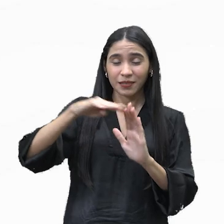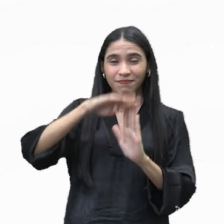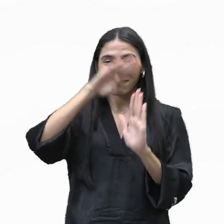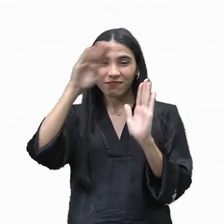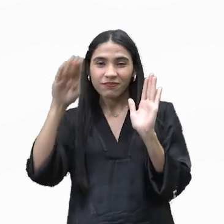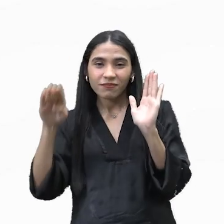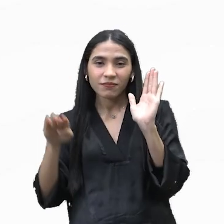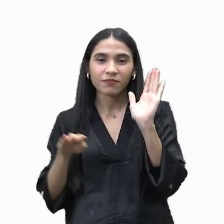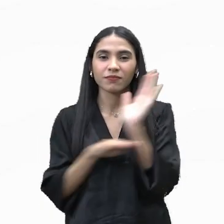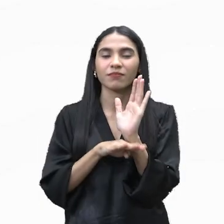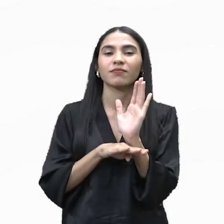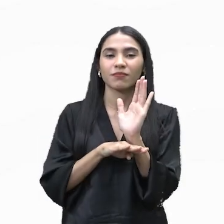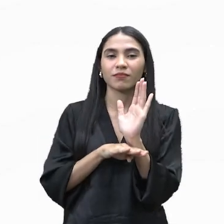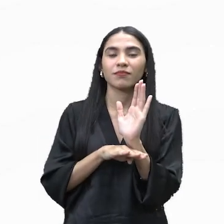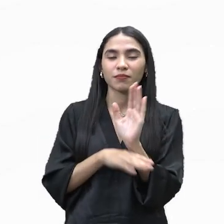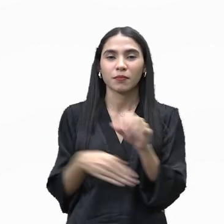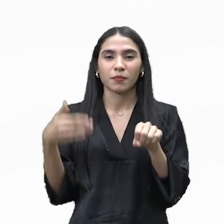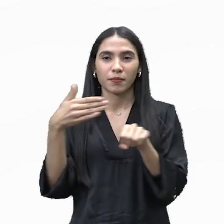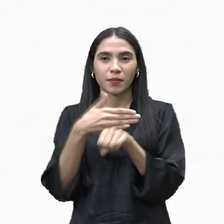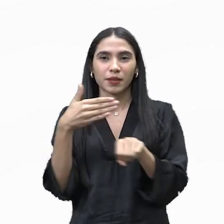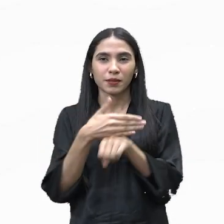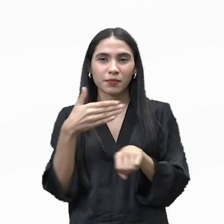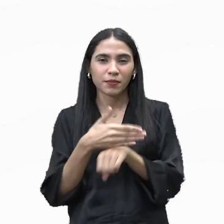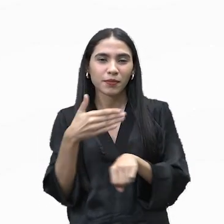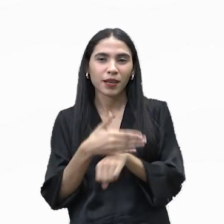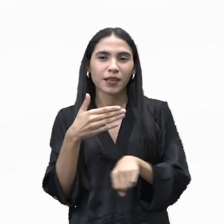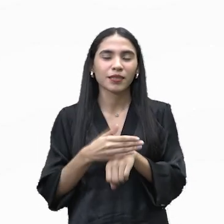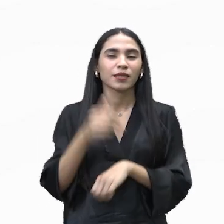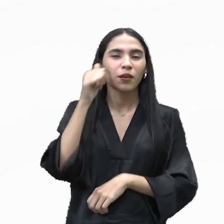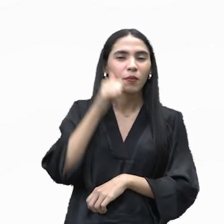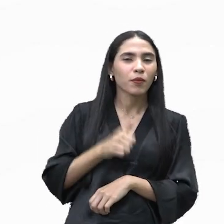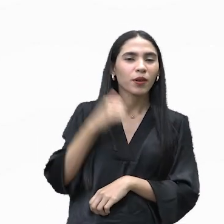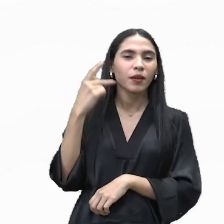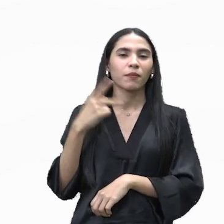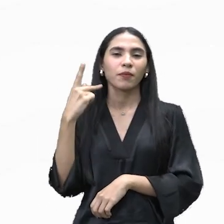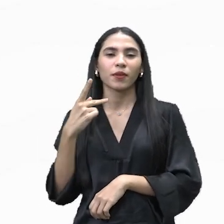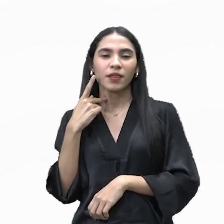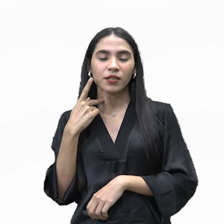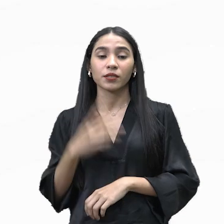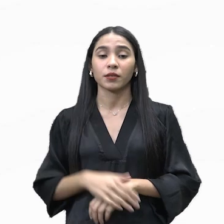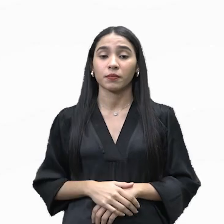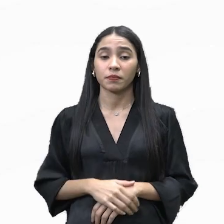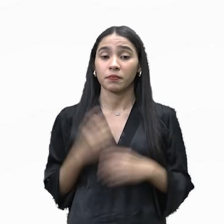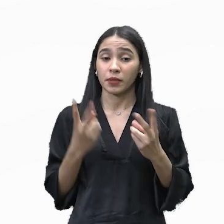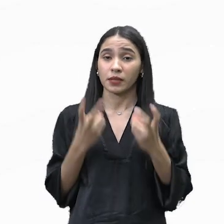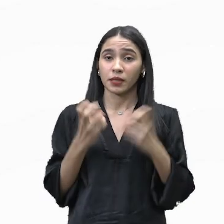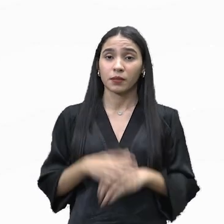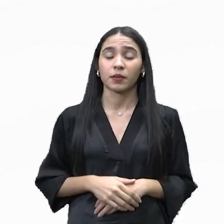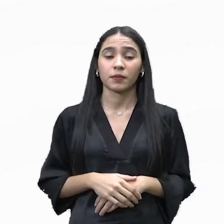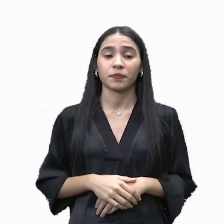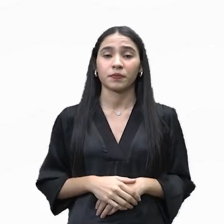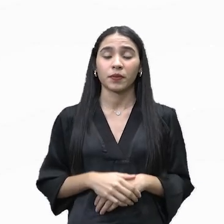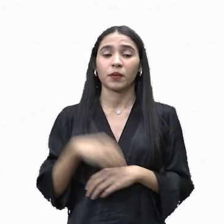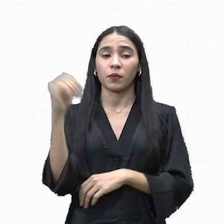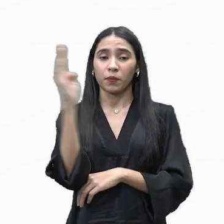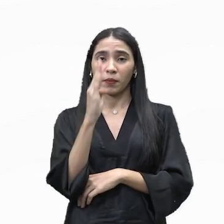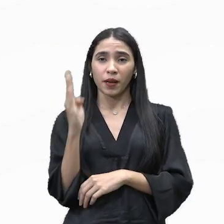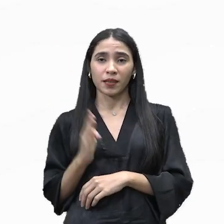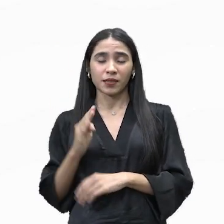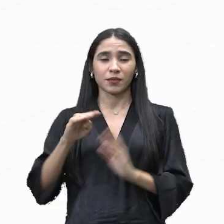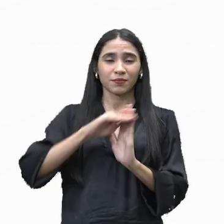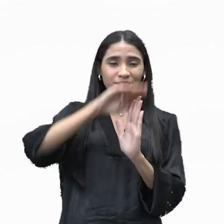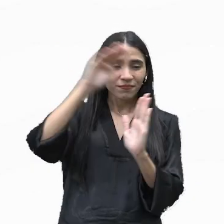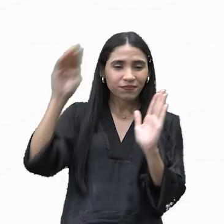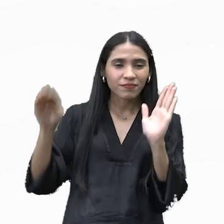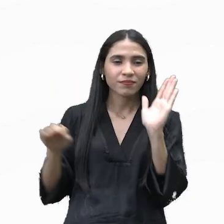países, no ranking internacional de participação de mulheres na política, observe aí, o